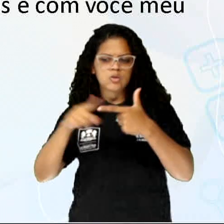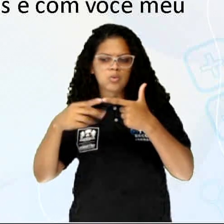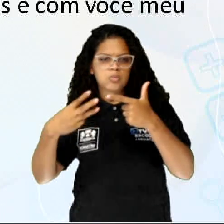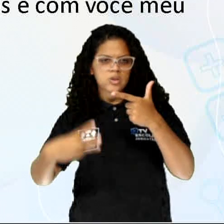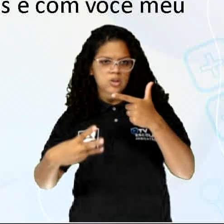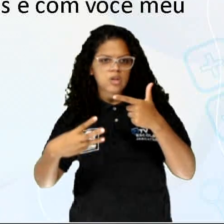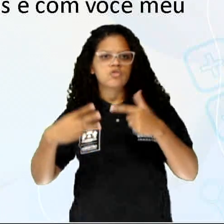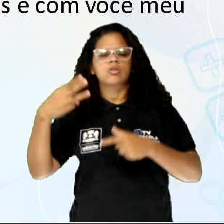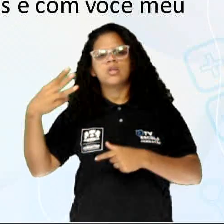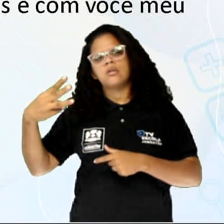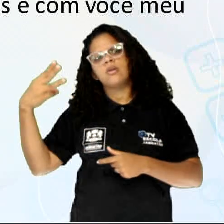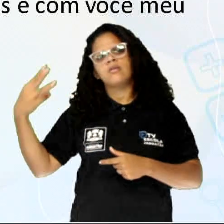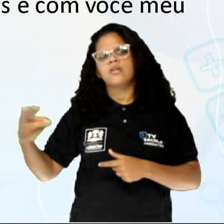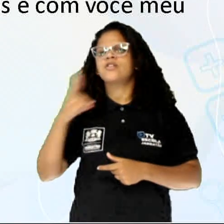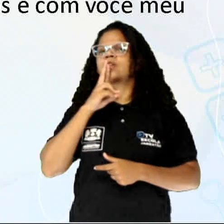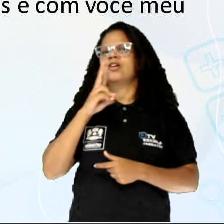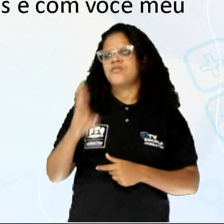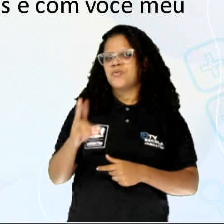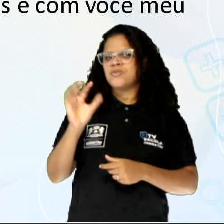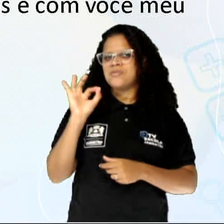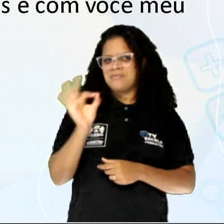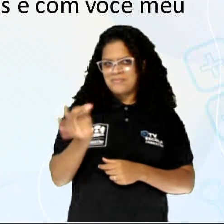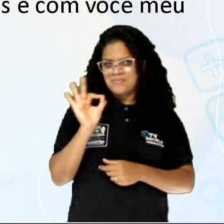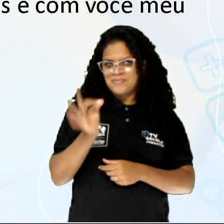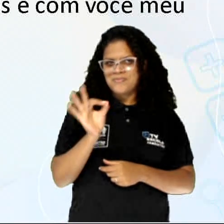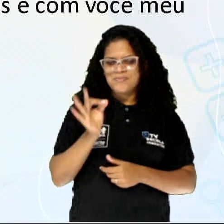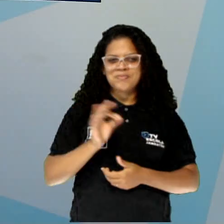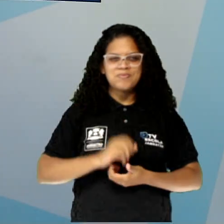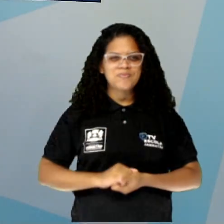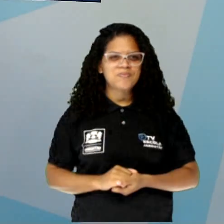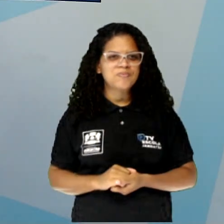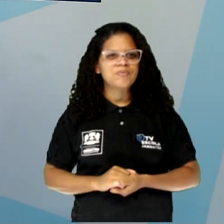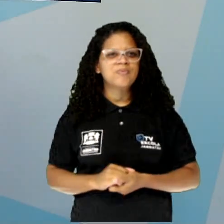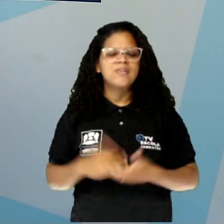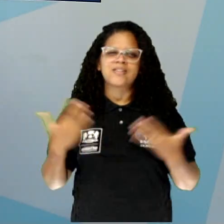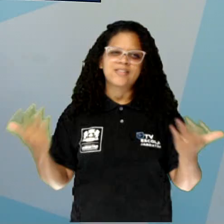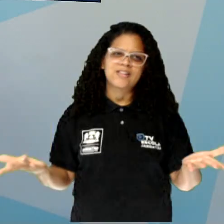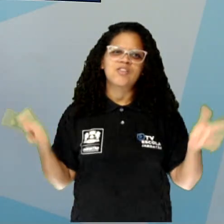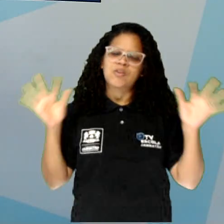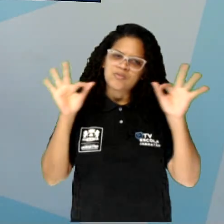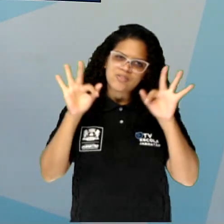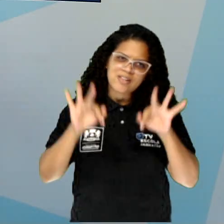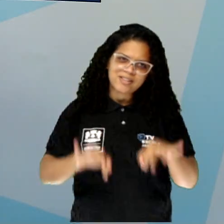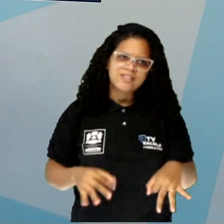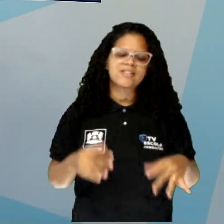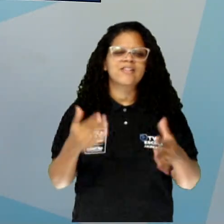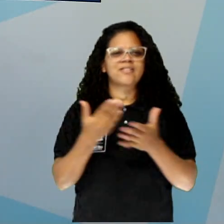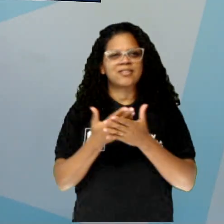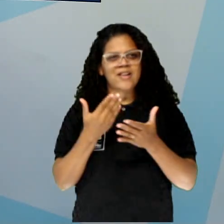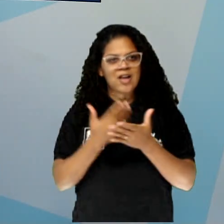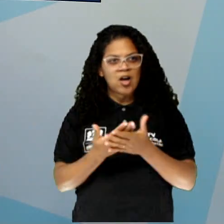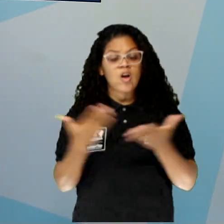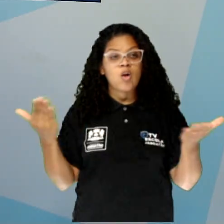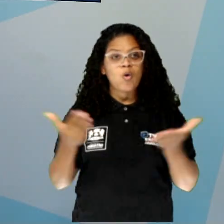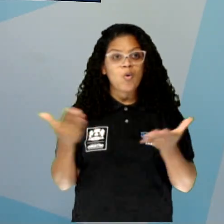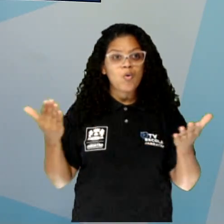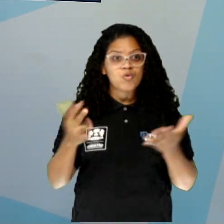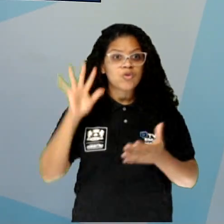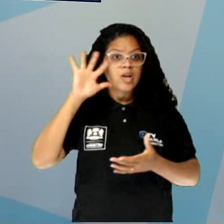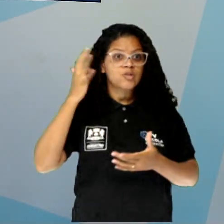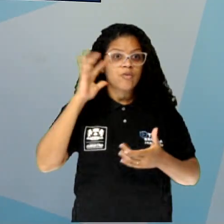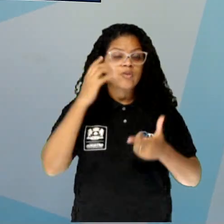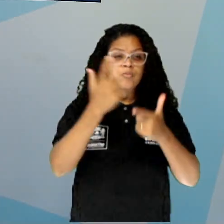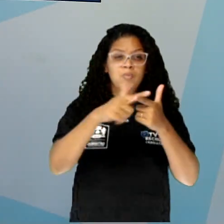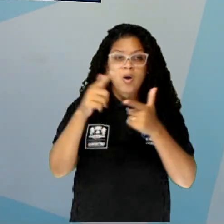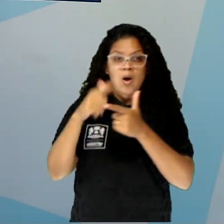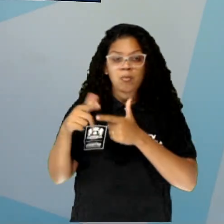33. E essa é a resposta. Beleza? Então, por hoje é só, gente. Hoje resolvemos problemas com a equação de segundo